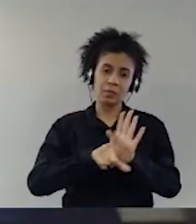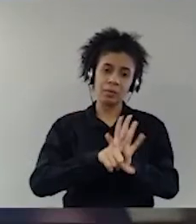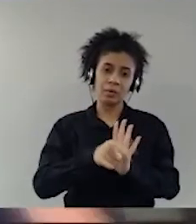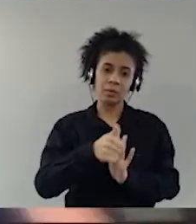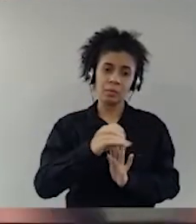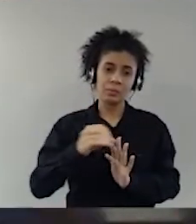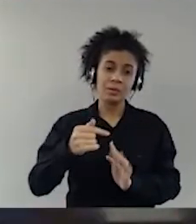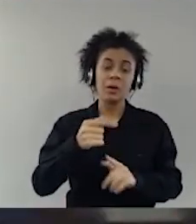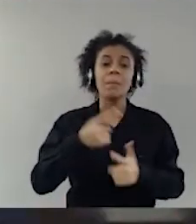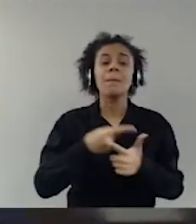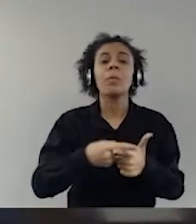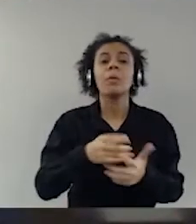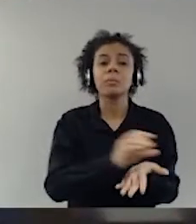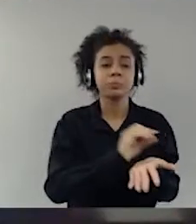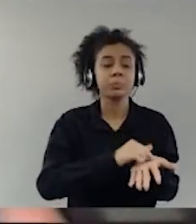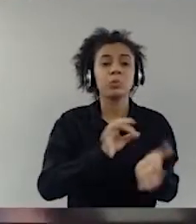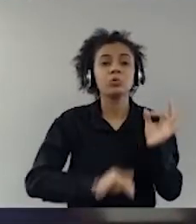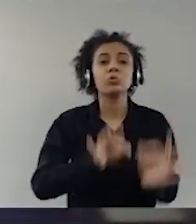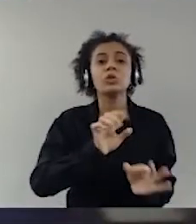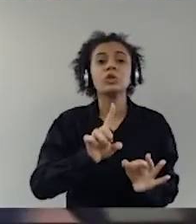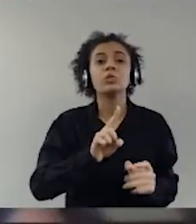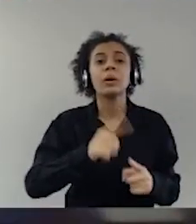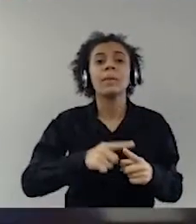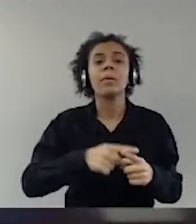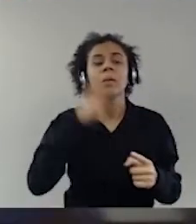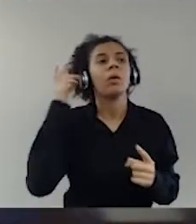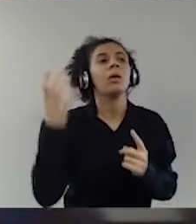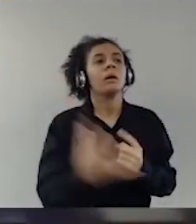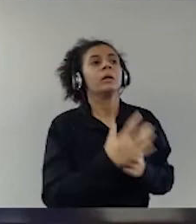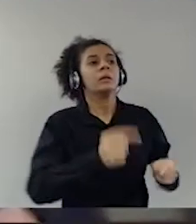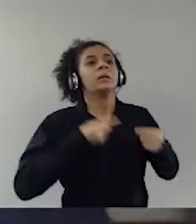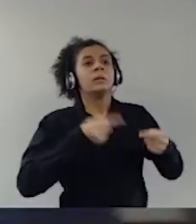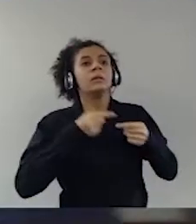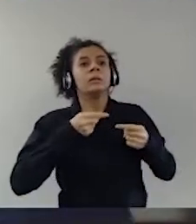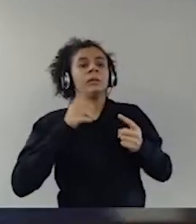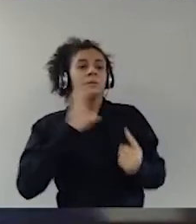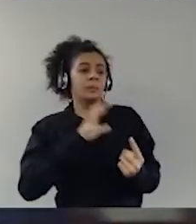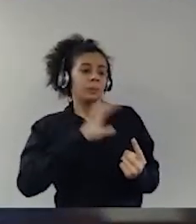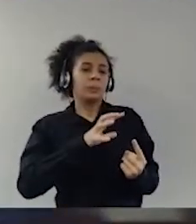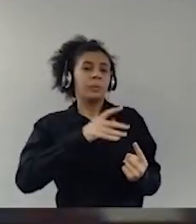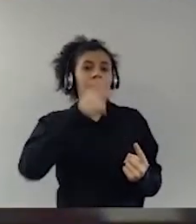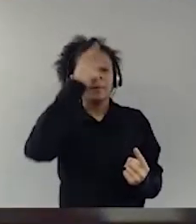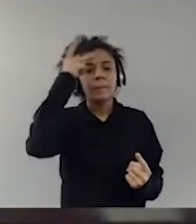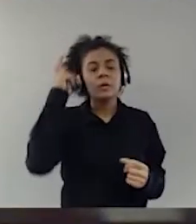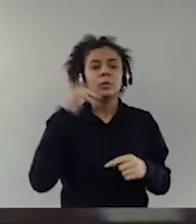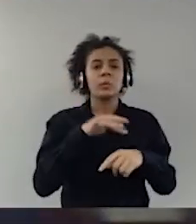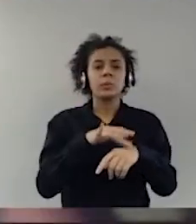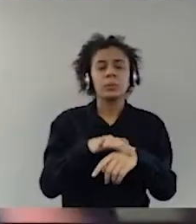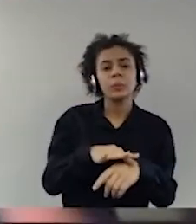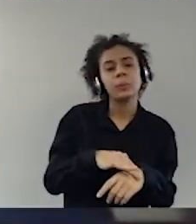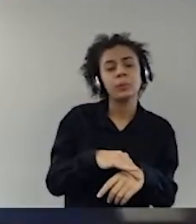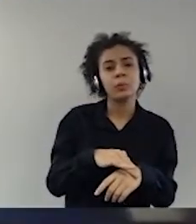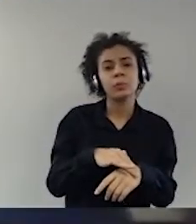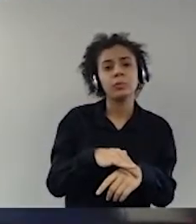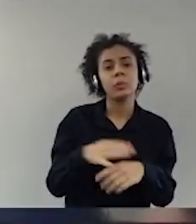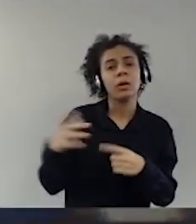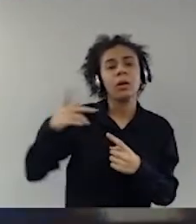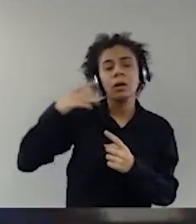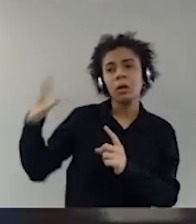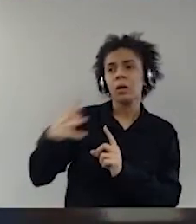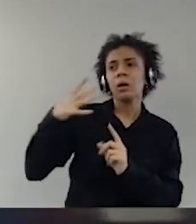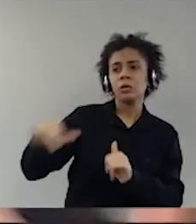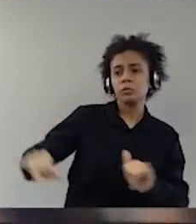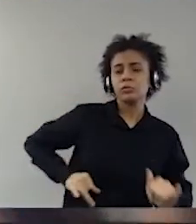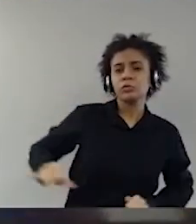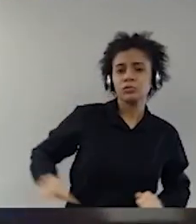sido perseguidas por uma política sanitária, as pessoas portadoras de hanseníase, que foram